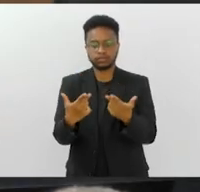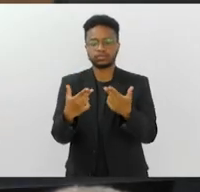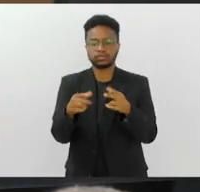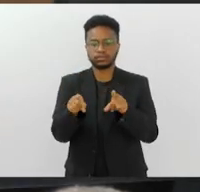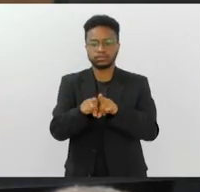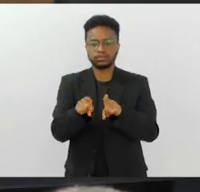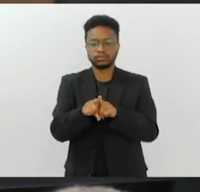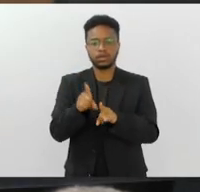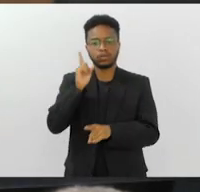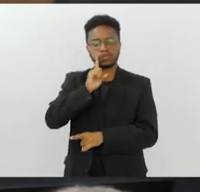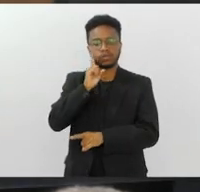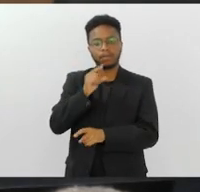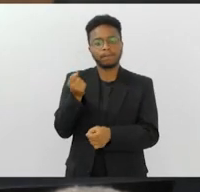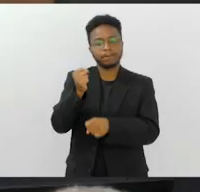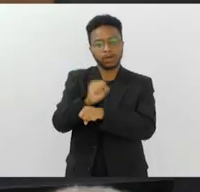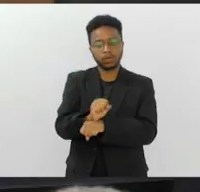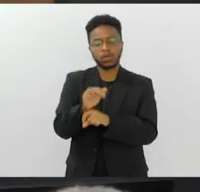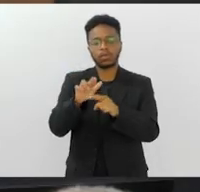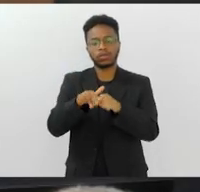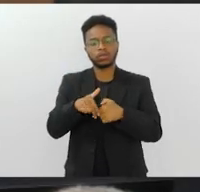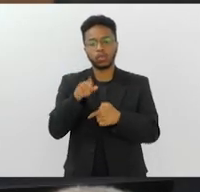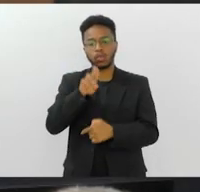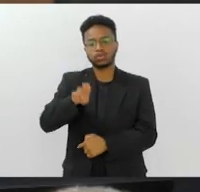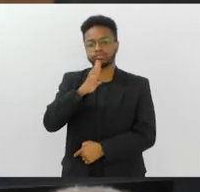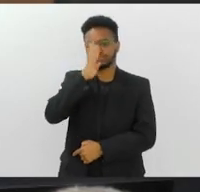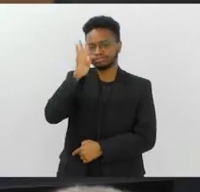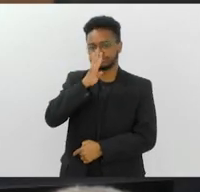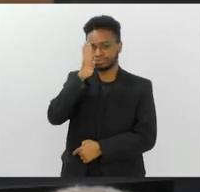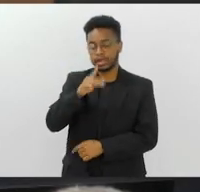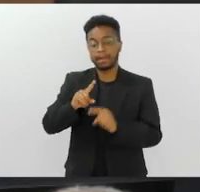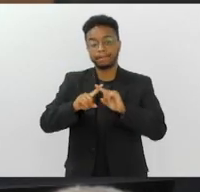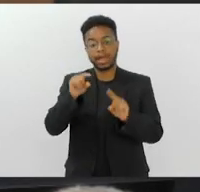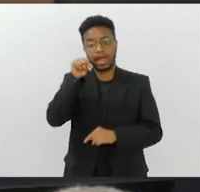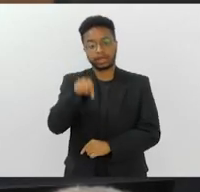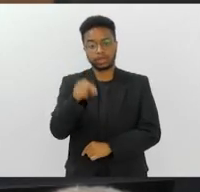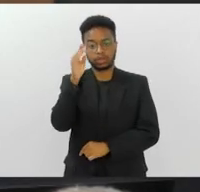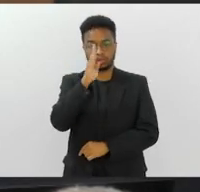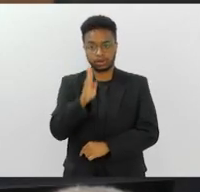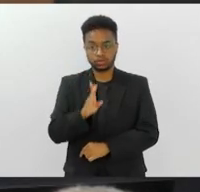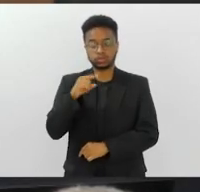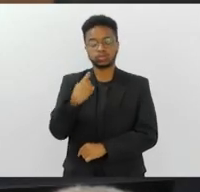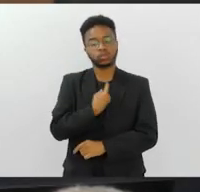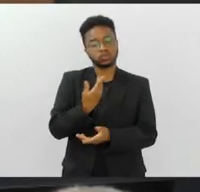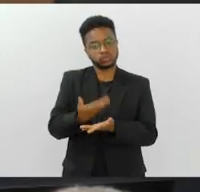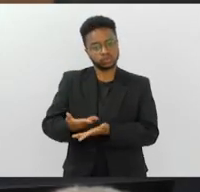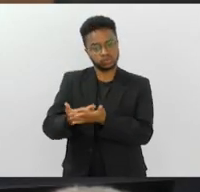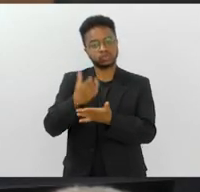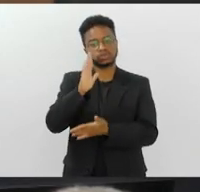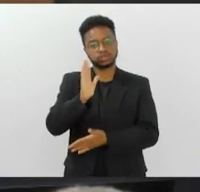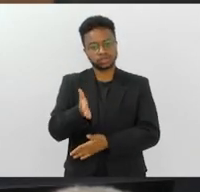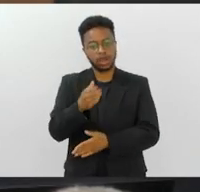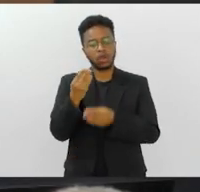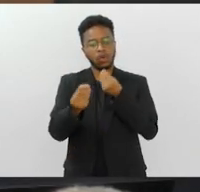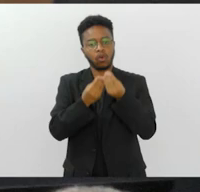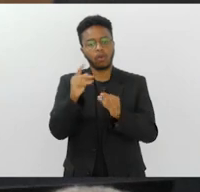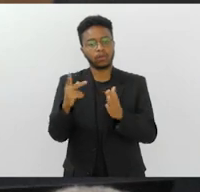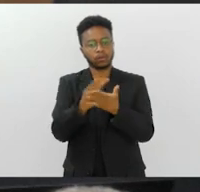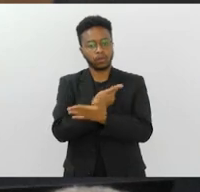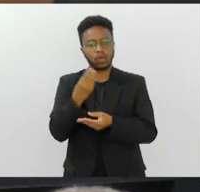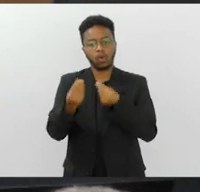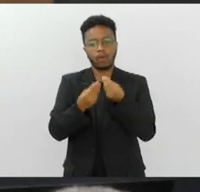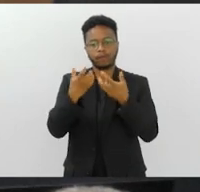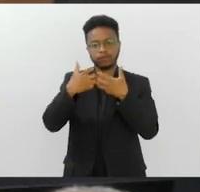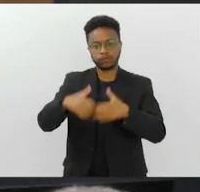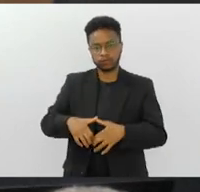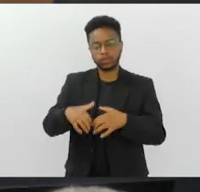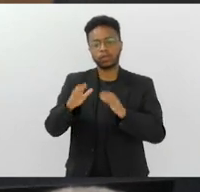banido por conta do uso indiscriminado eh no nosso caso a gente estudou isso estudou esse feno esse fenômeno